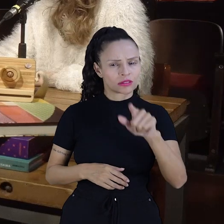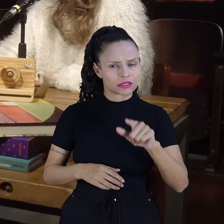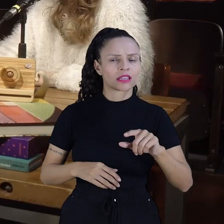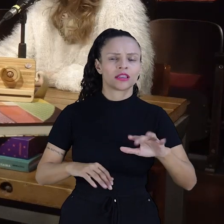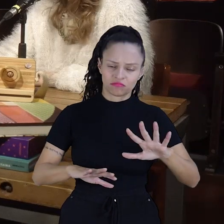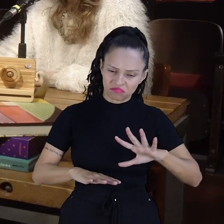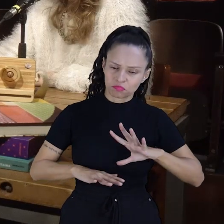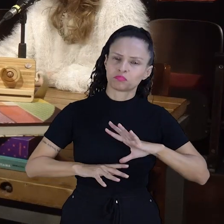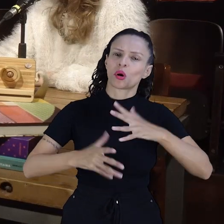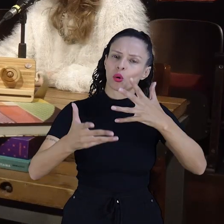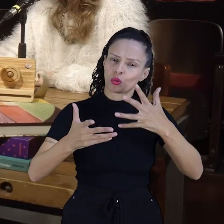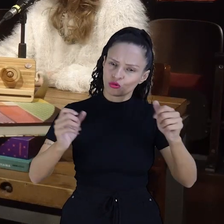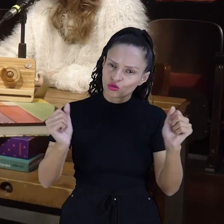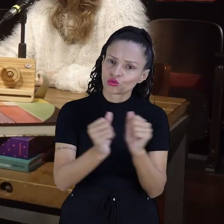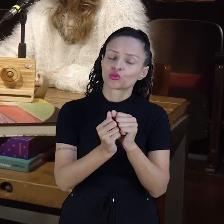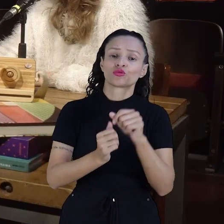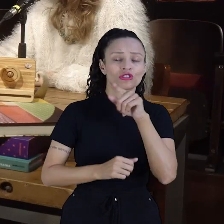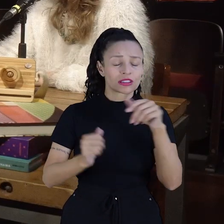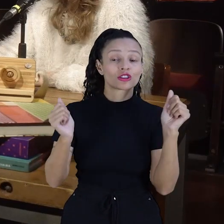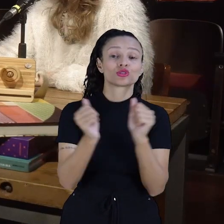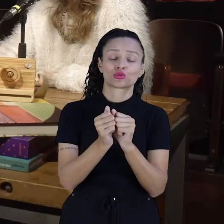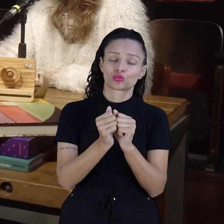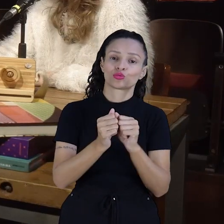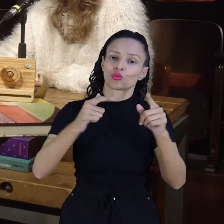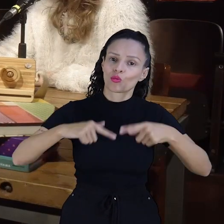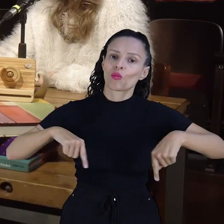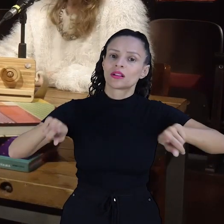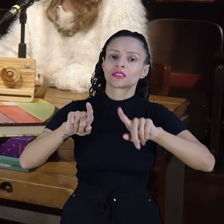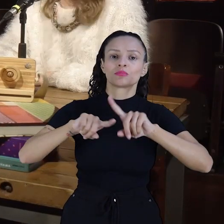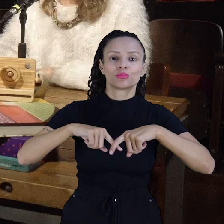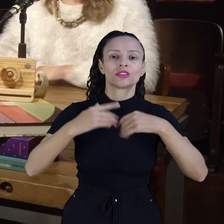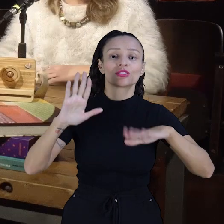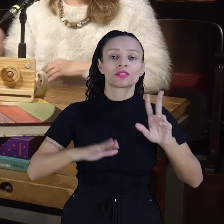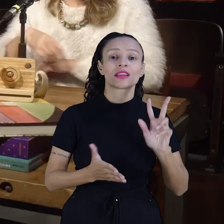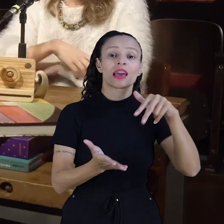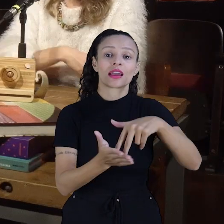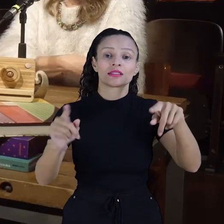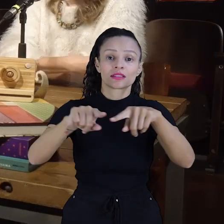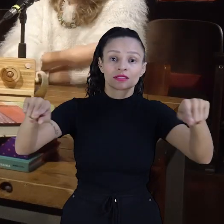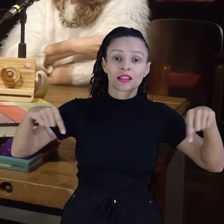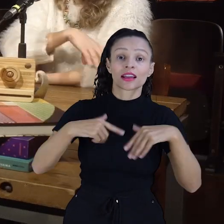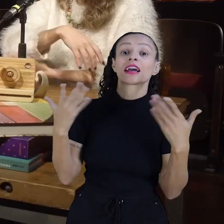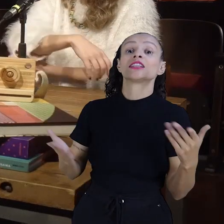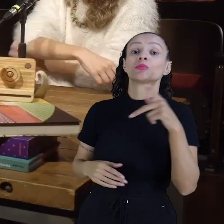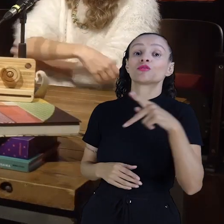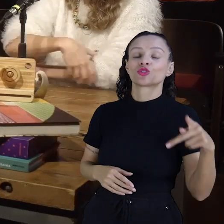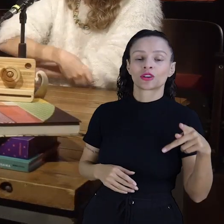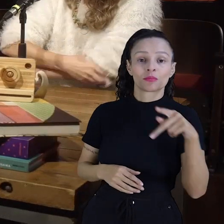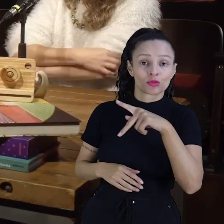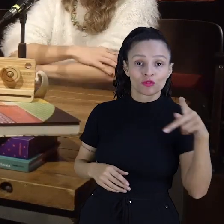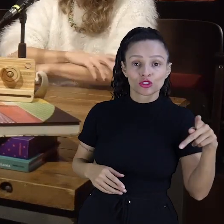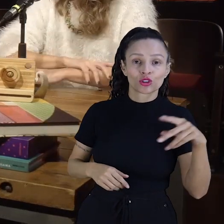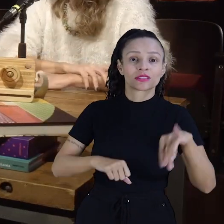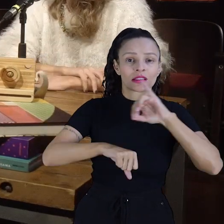se arrisca. Você joga junto, você tá junto. Por isso que às vezes a gente entra na sua sala, cadê o Guga? A figura